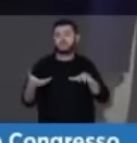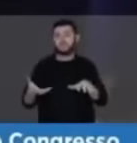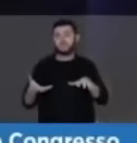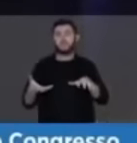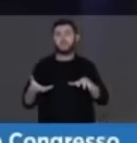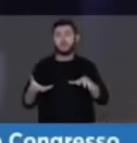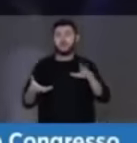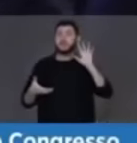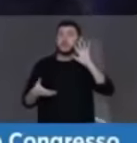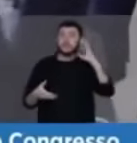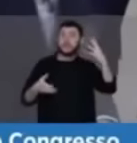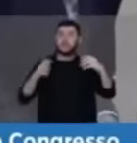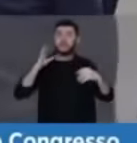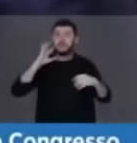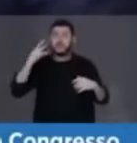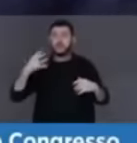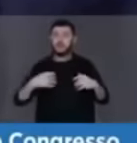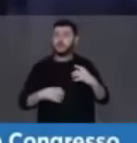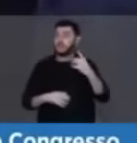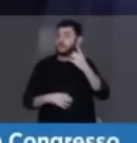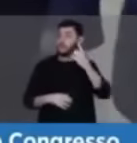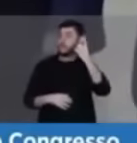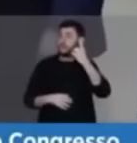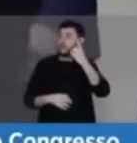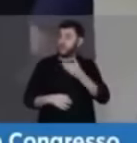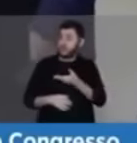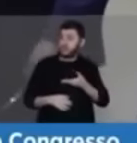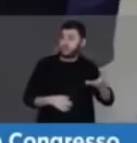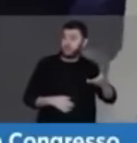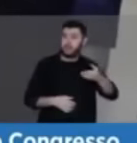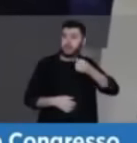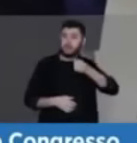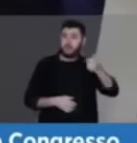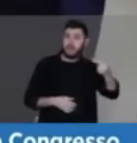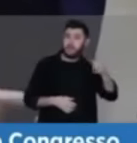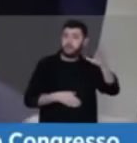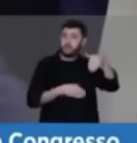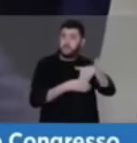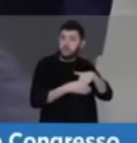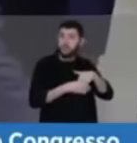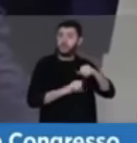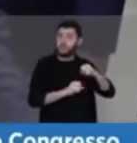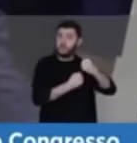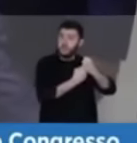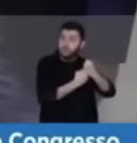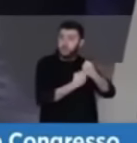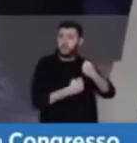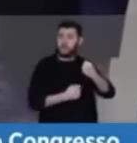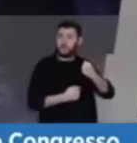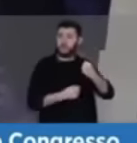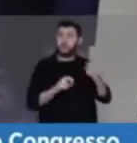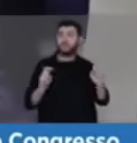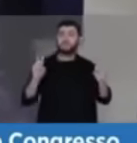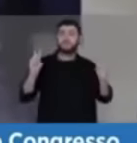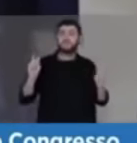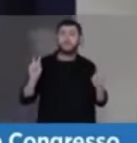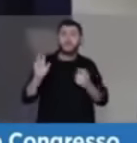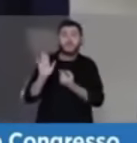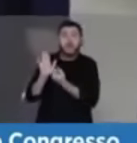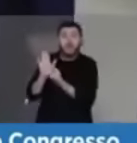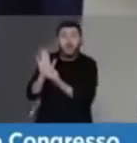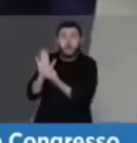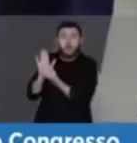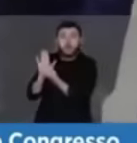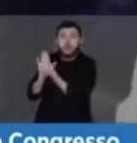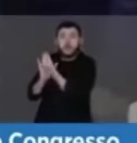não sei se o deputado que o próprio Deputado que acabou de falar votou favoravelmente porque ele votou favoravelmente ao orçamento o que